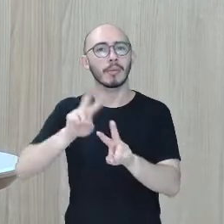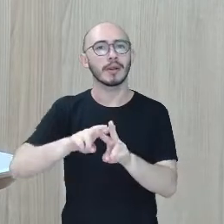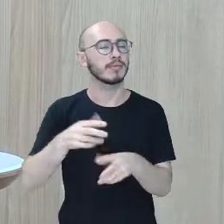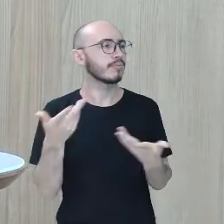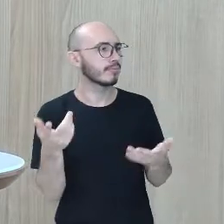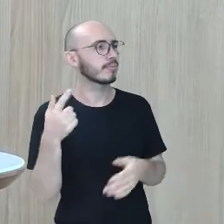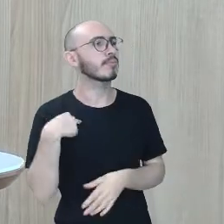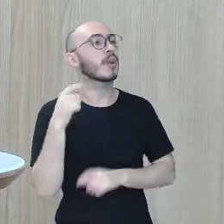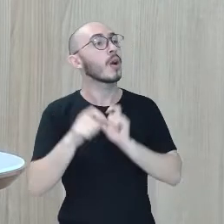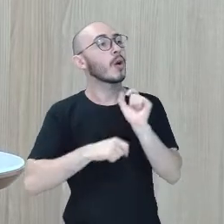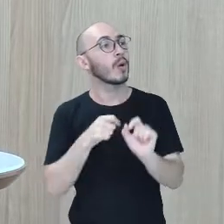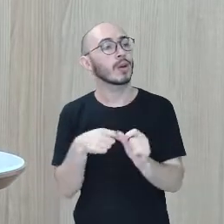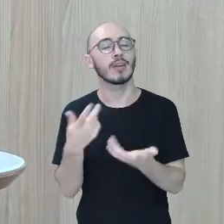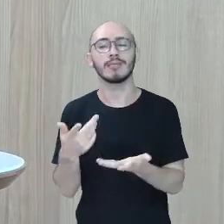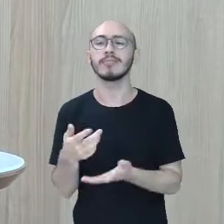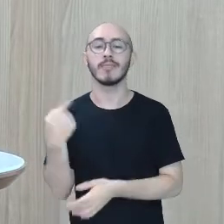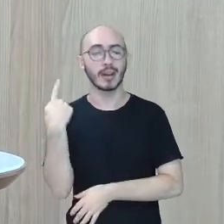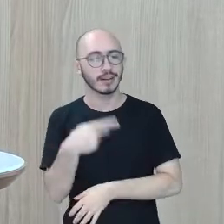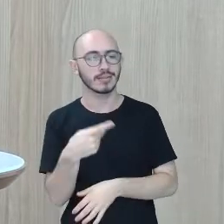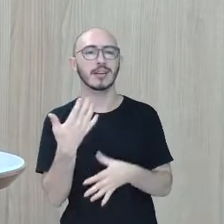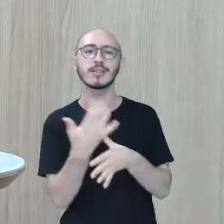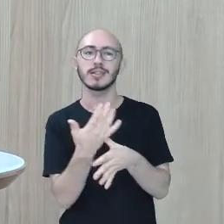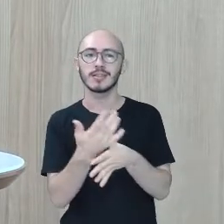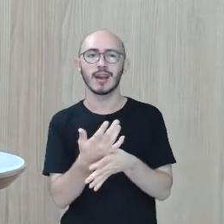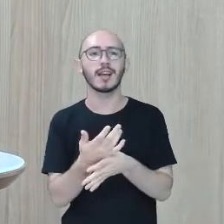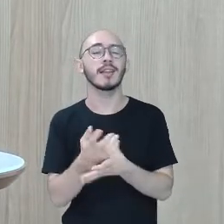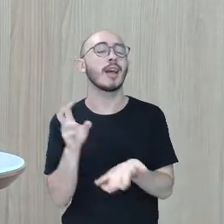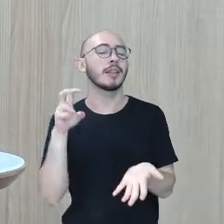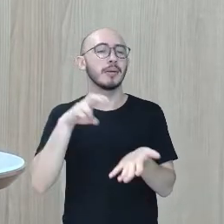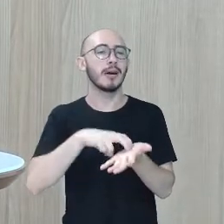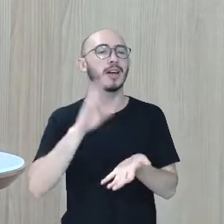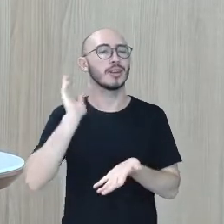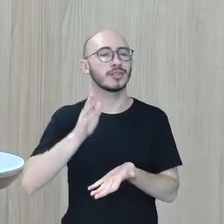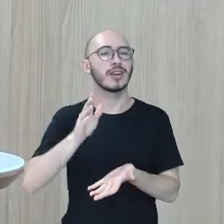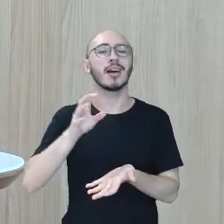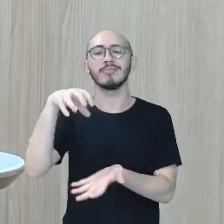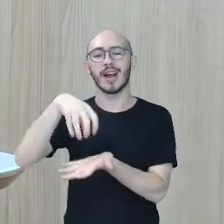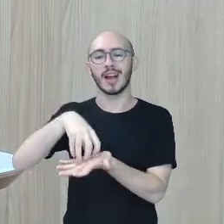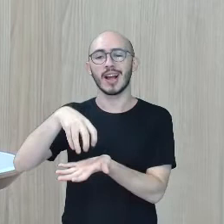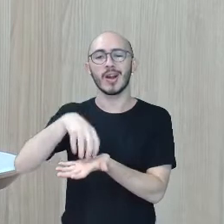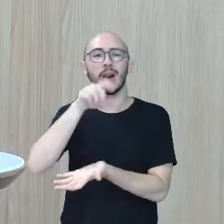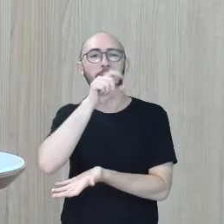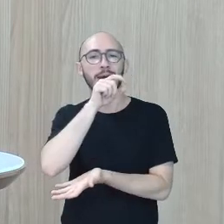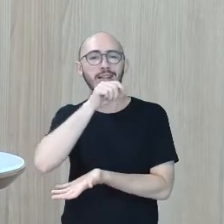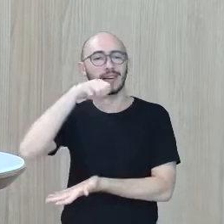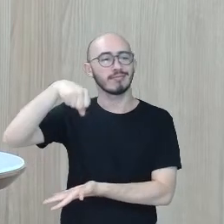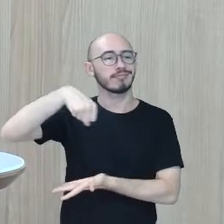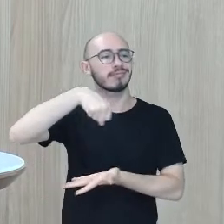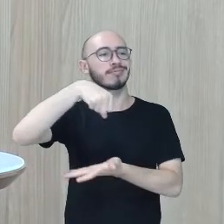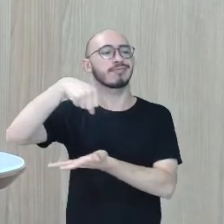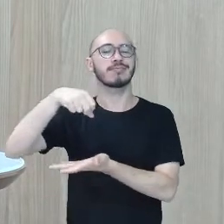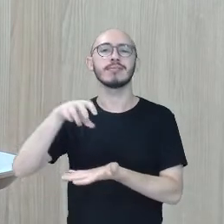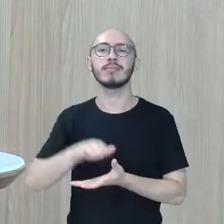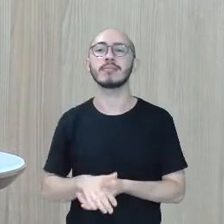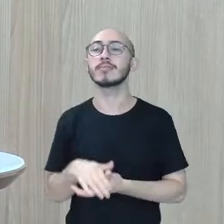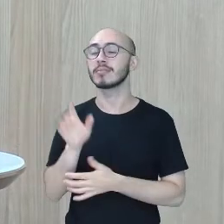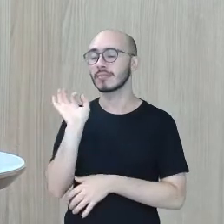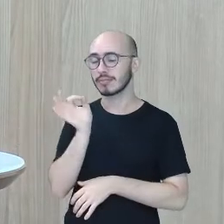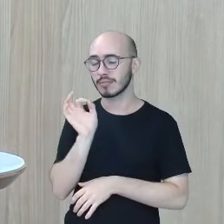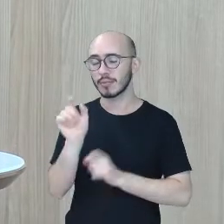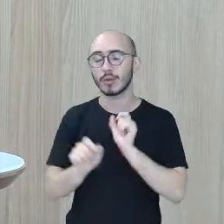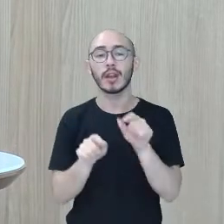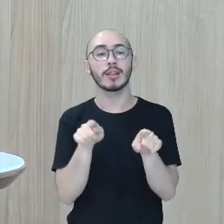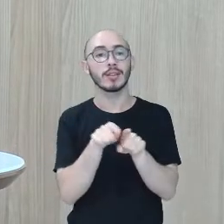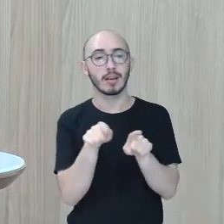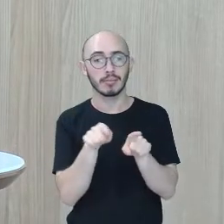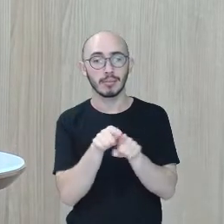nossa cidade, né? Logo cedo, o cabo com o passarinho na mão. Mas eu quero destacar que o mercado público da Madalena, ele